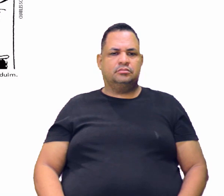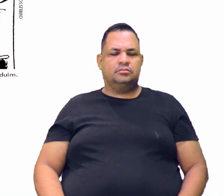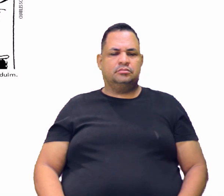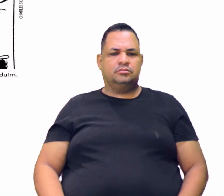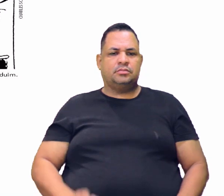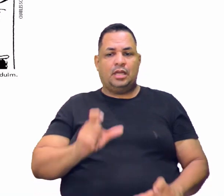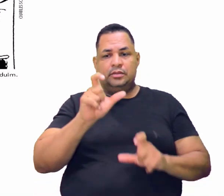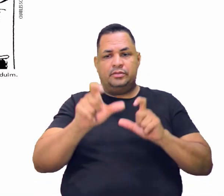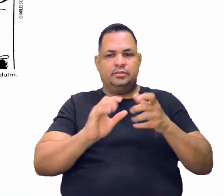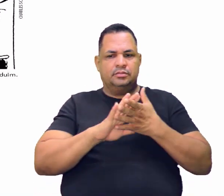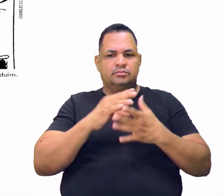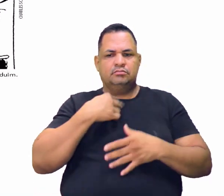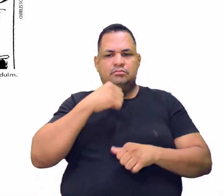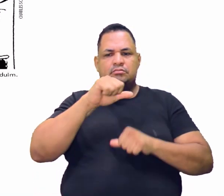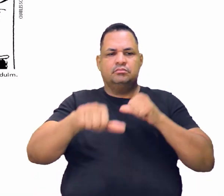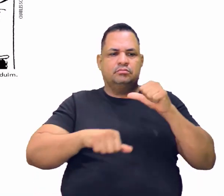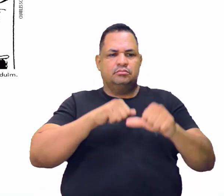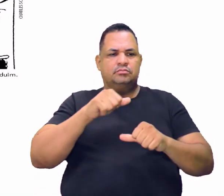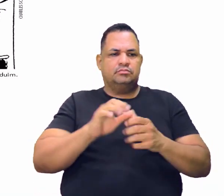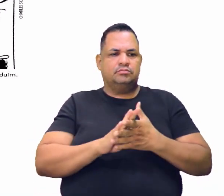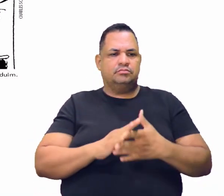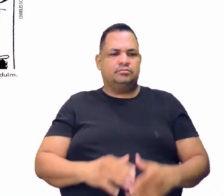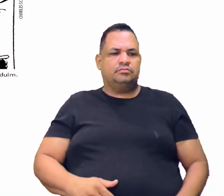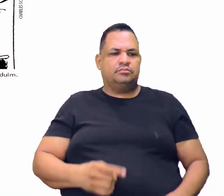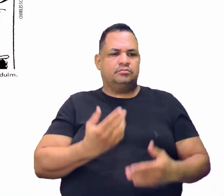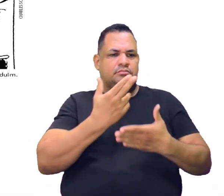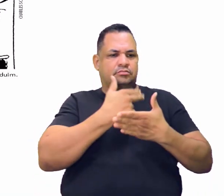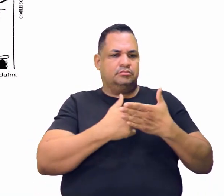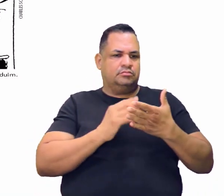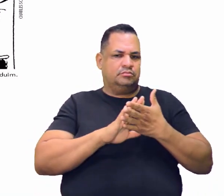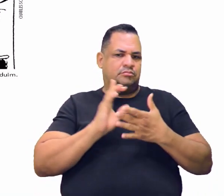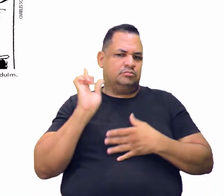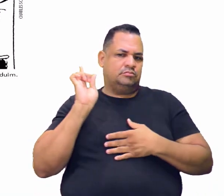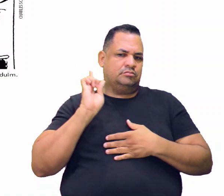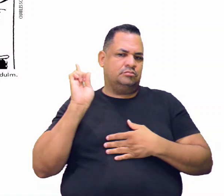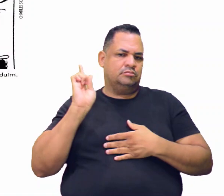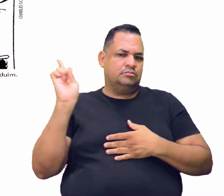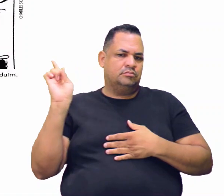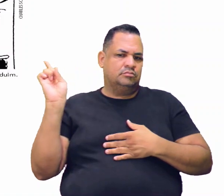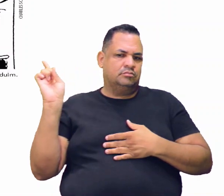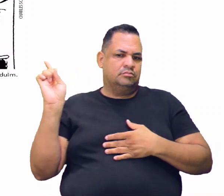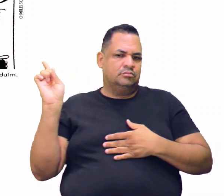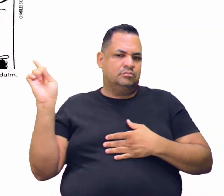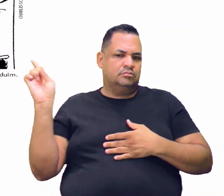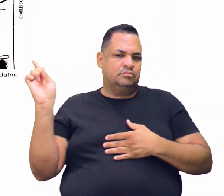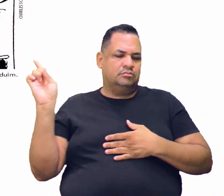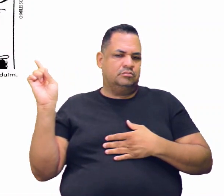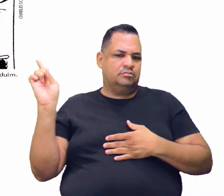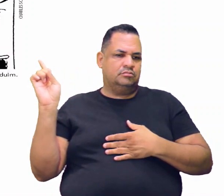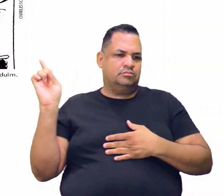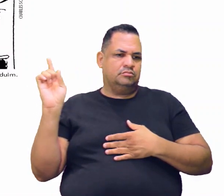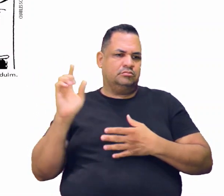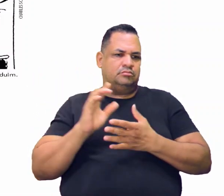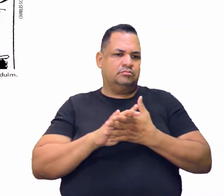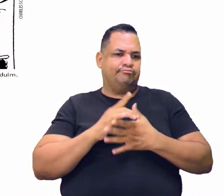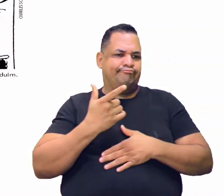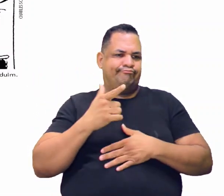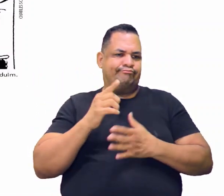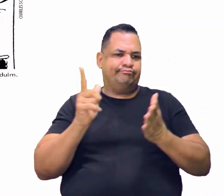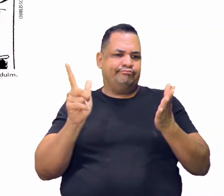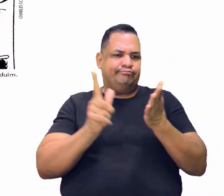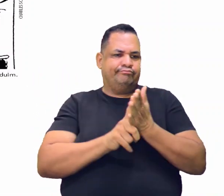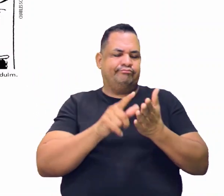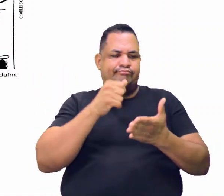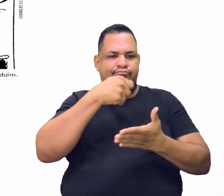Tá certo? Agora vamos ver aqui na tirinha, amados. É o seguinte, ó. Bem, eu não tinha papel